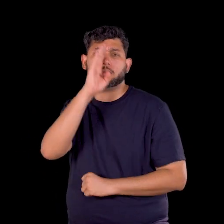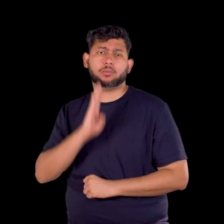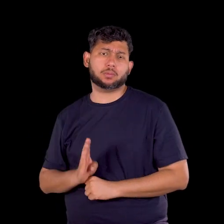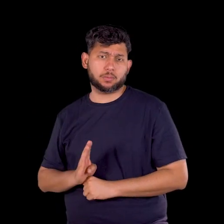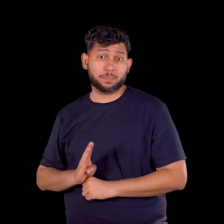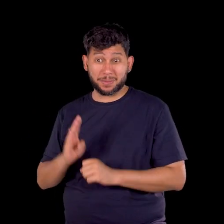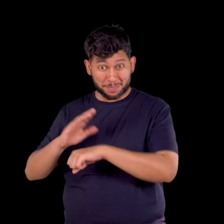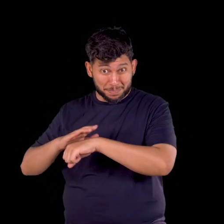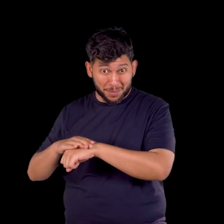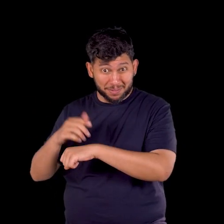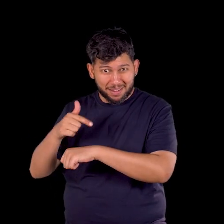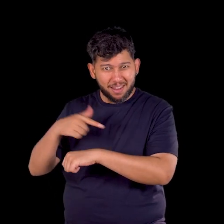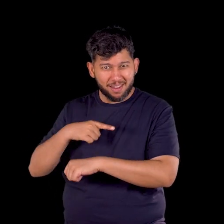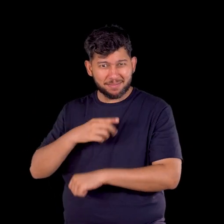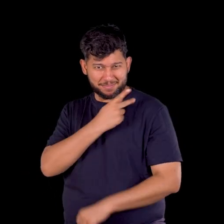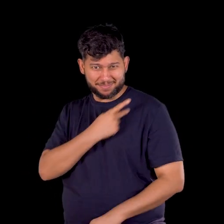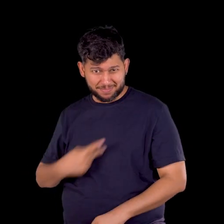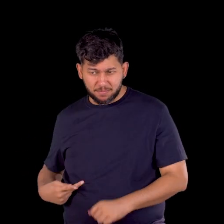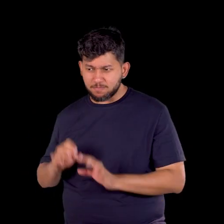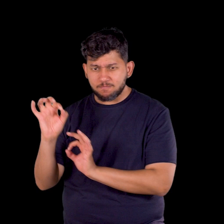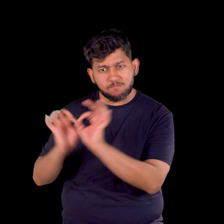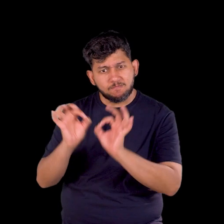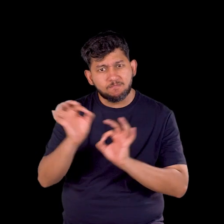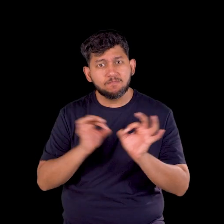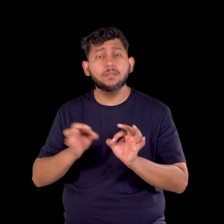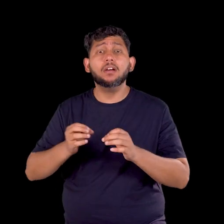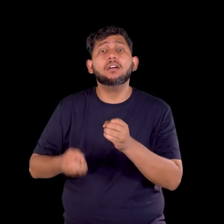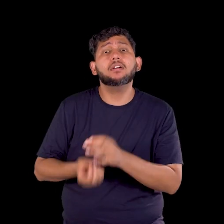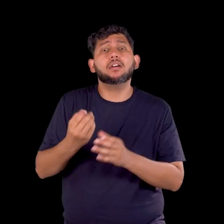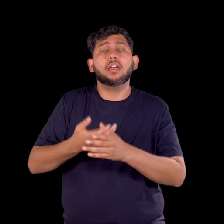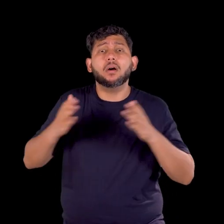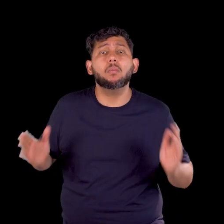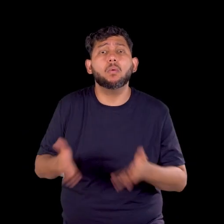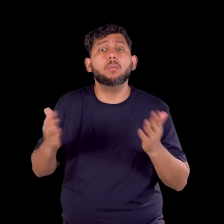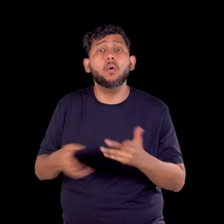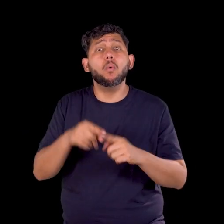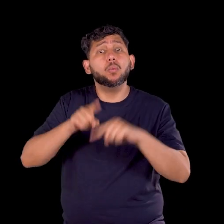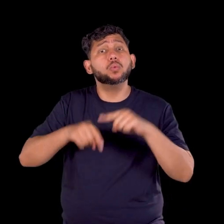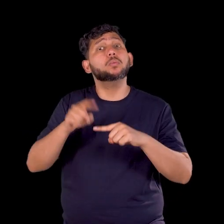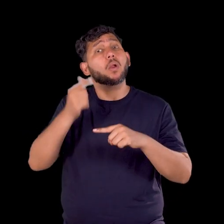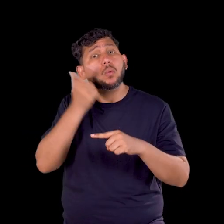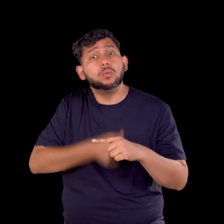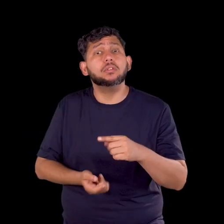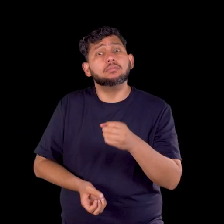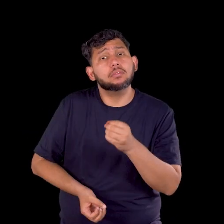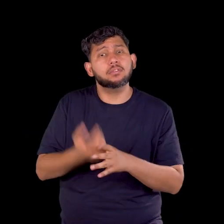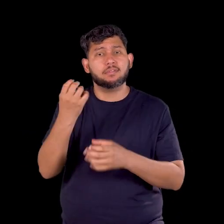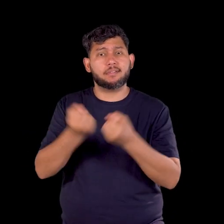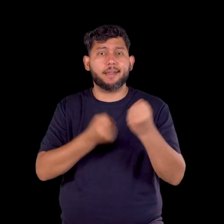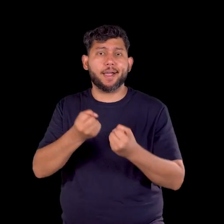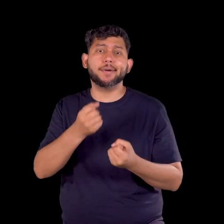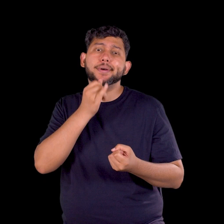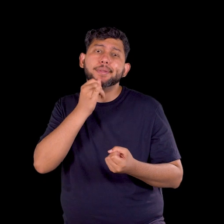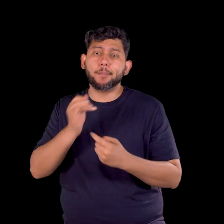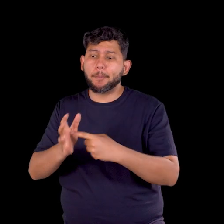e nesse período houve também grande incentivo à produção de insumos ligados aos veículos, lubrificantes,